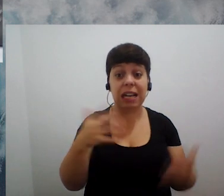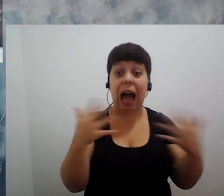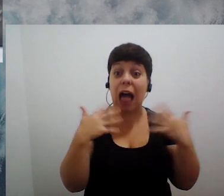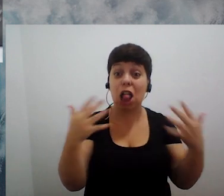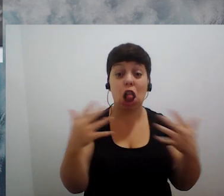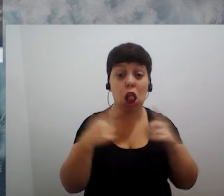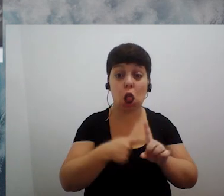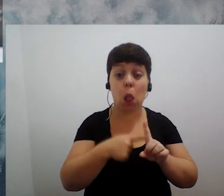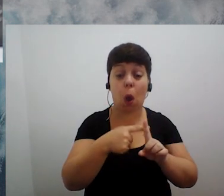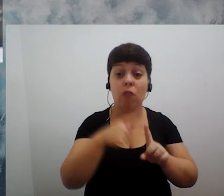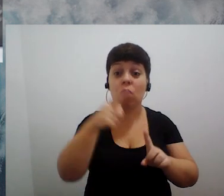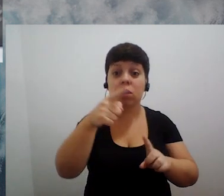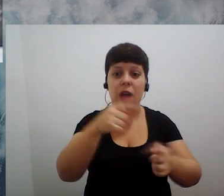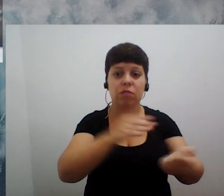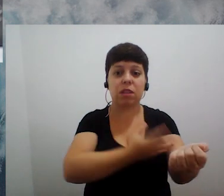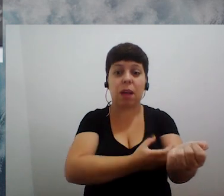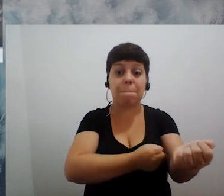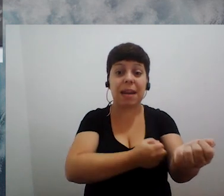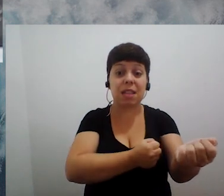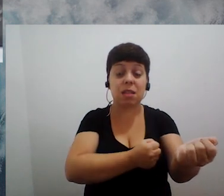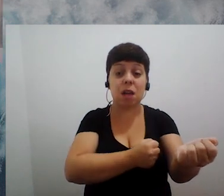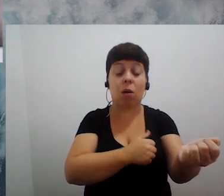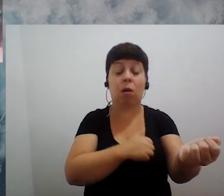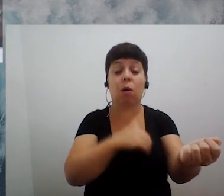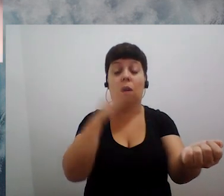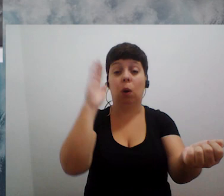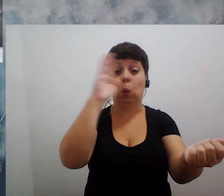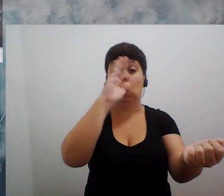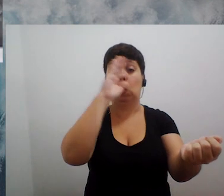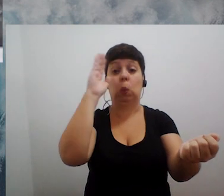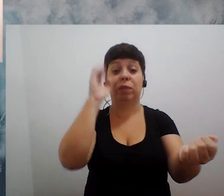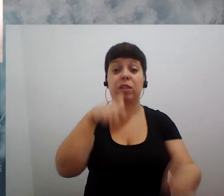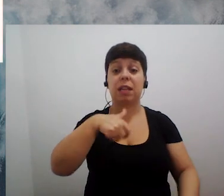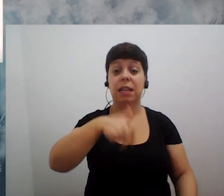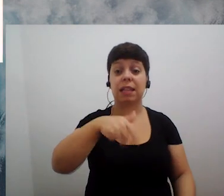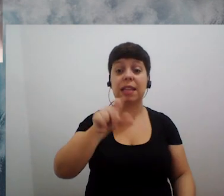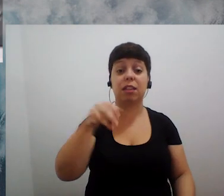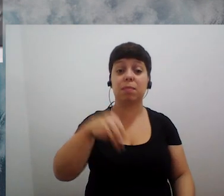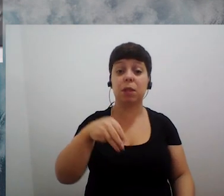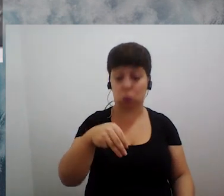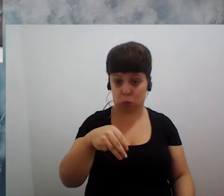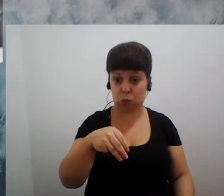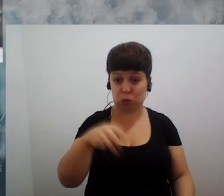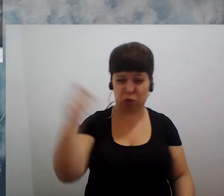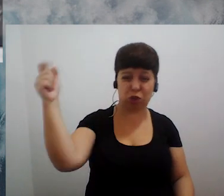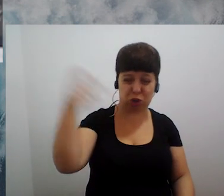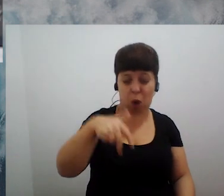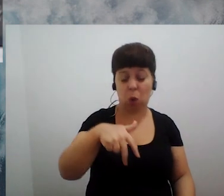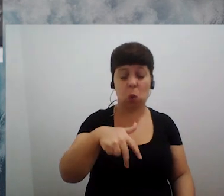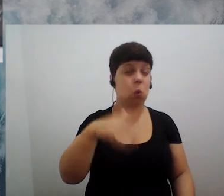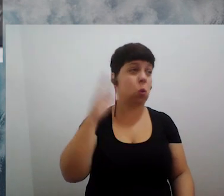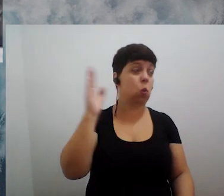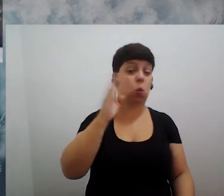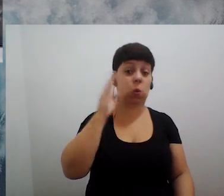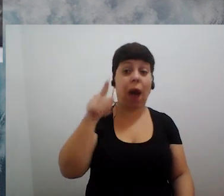a maré ter virado uma ilha de calor e simplesmente a sua pressão baixar se você passar mais de 10 minutos na rua quando você está andando